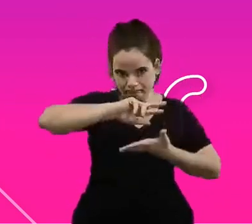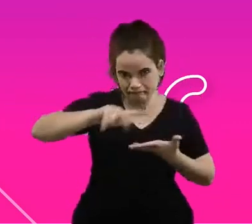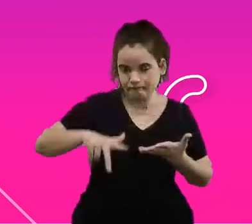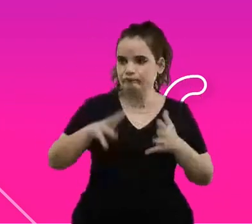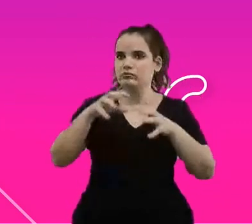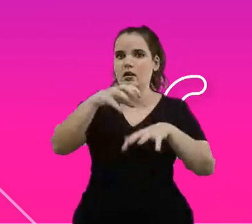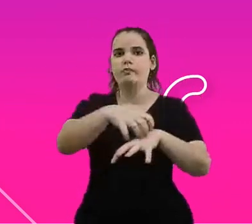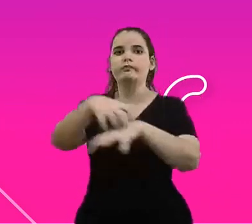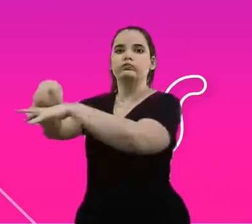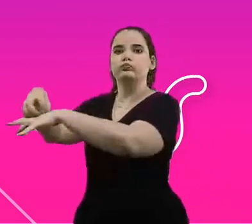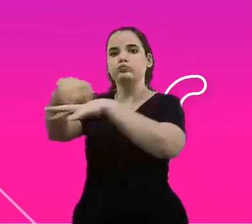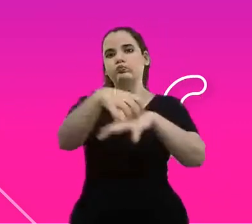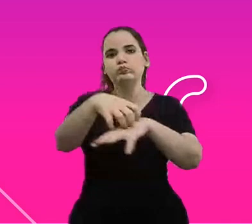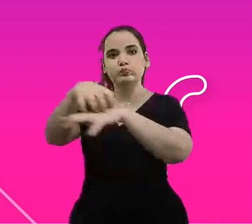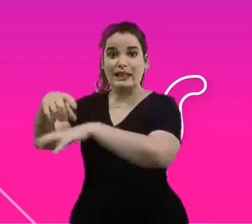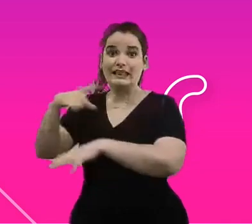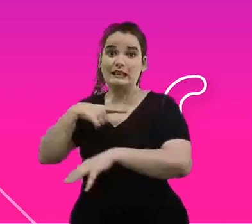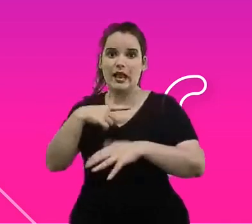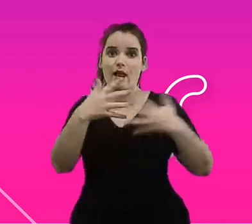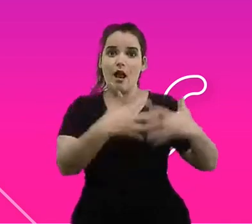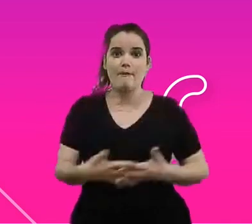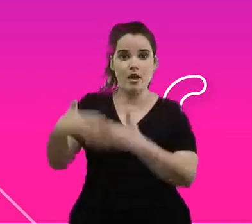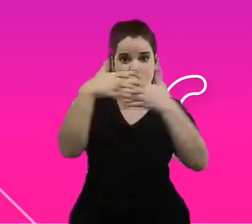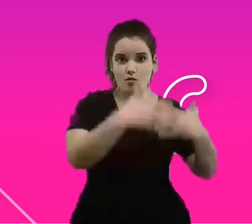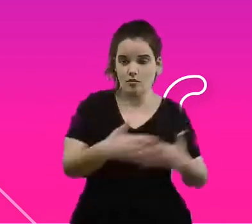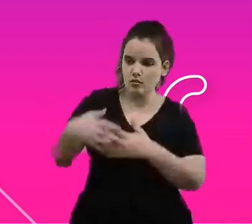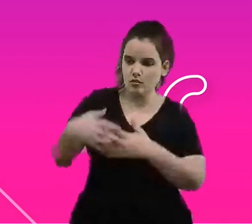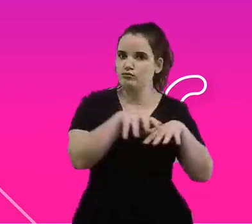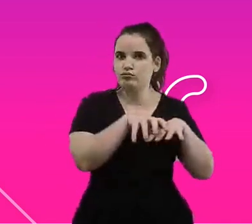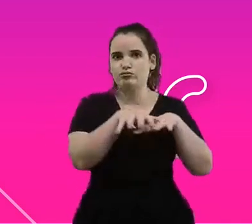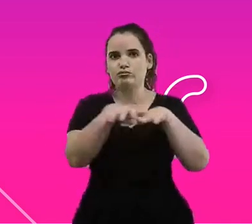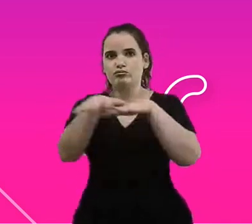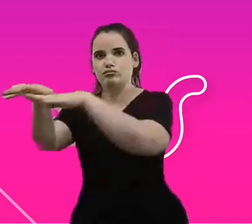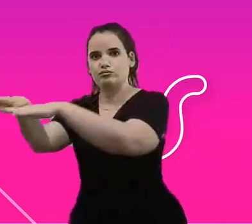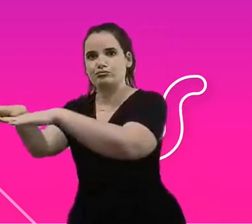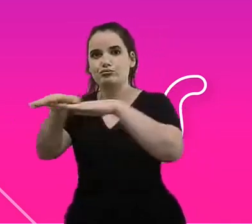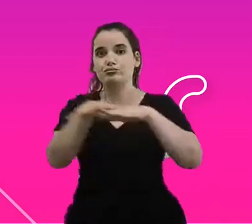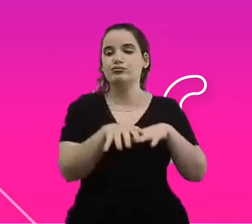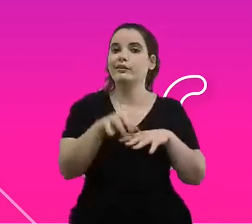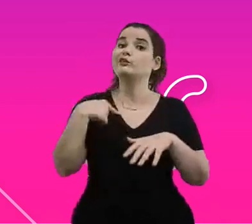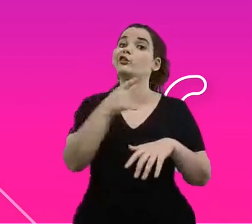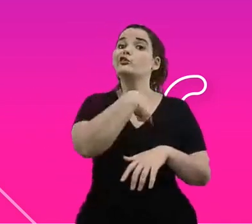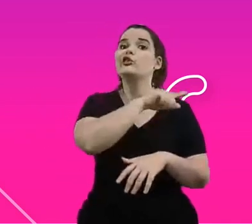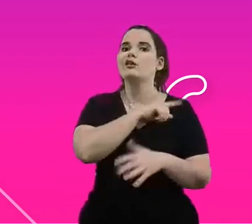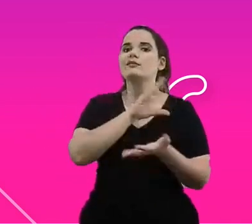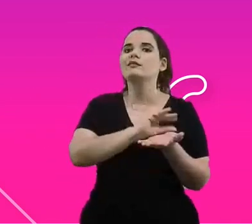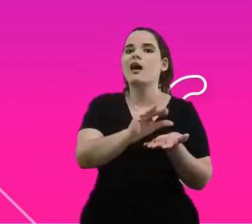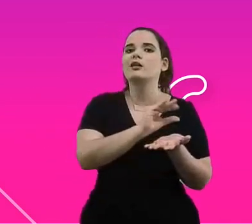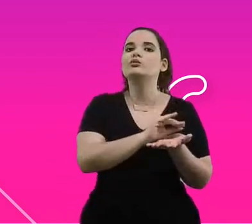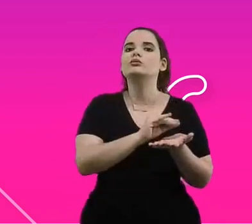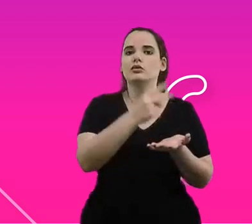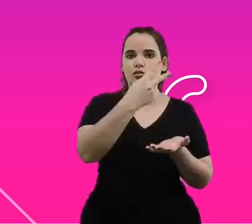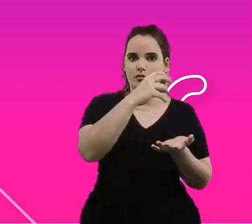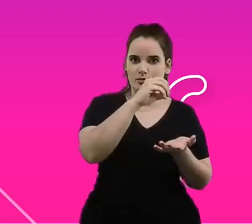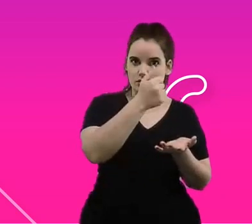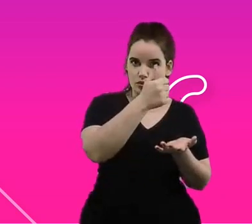acho que aqui é só o primeiro passo, né? E é muito feliz ver isso tudo.